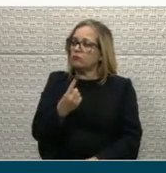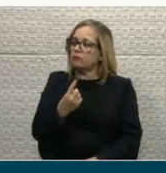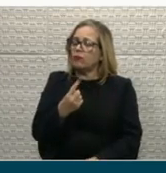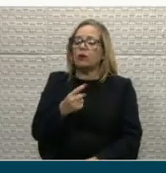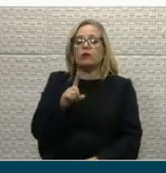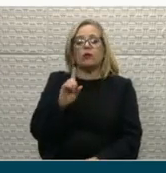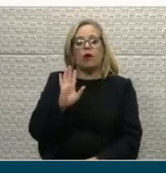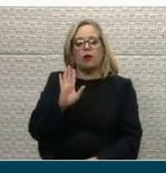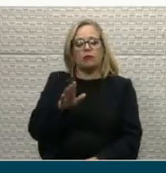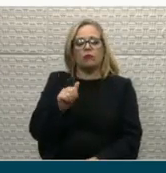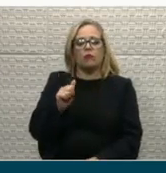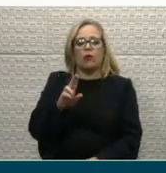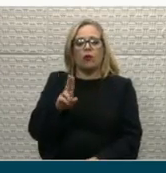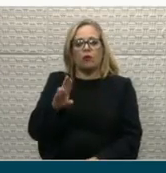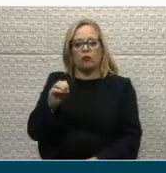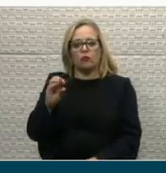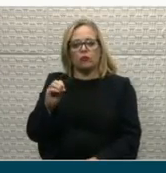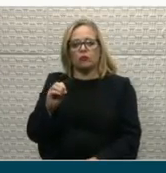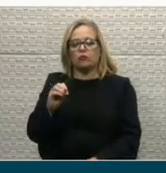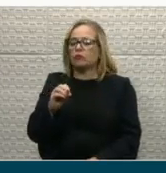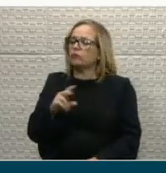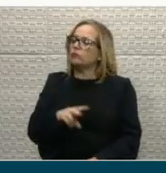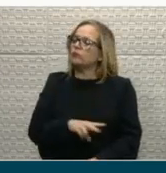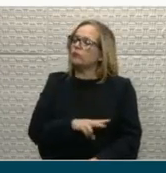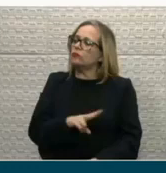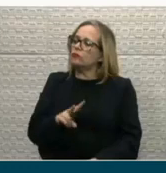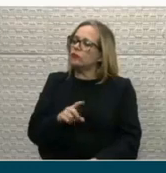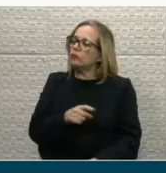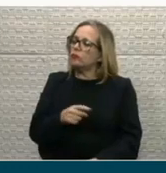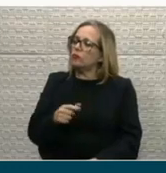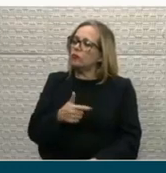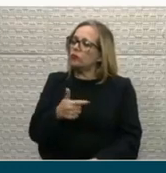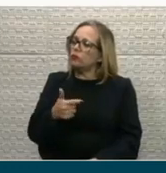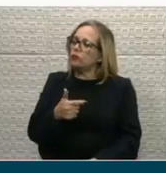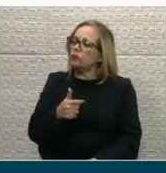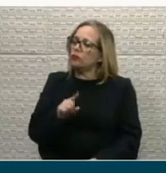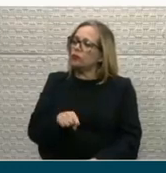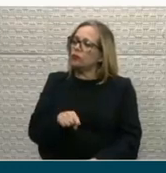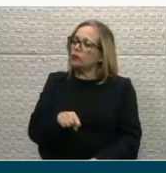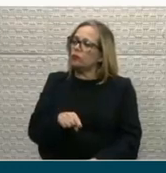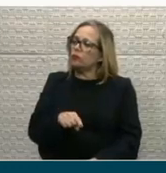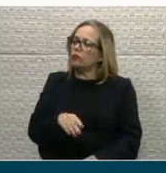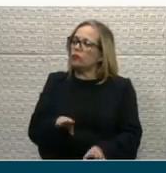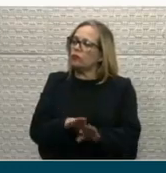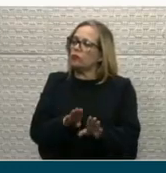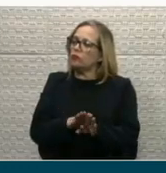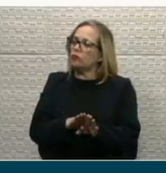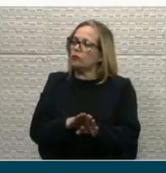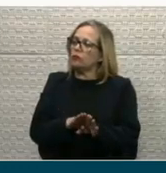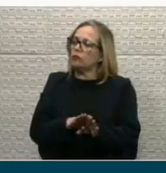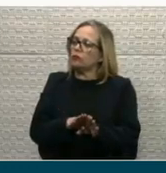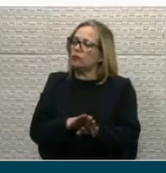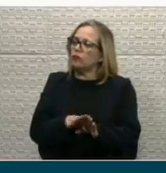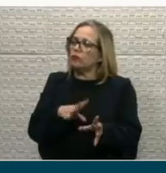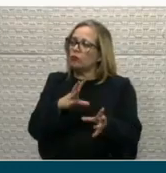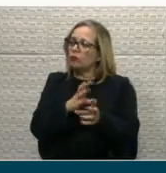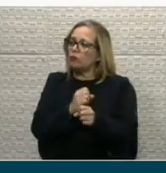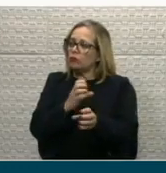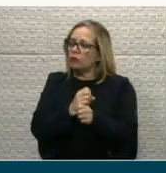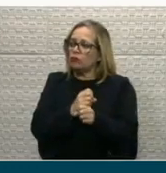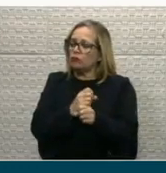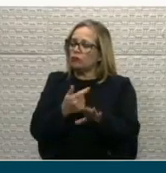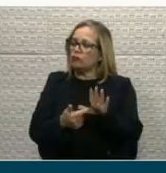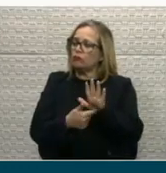autovalor. E que o vetor, por exemplo, menos 2, 1, ele é um autovetor. Então, quando eu calculo a sua